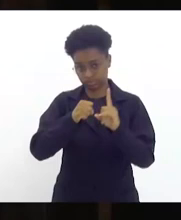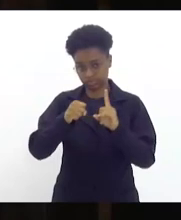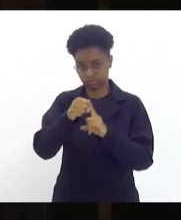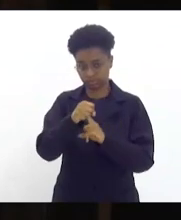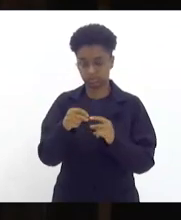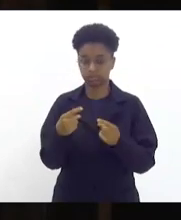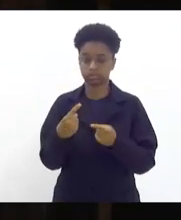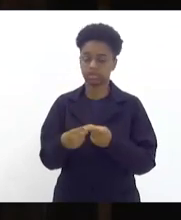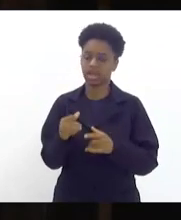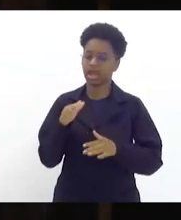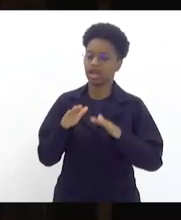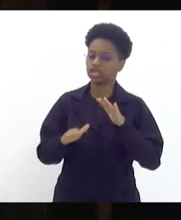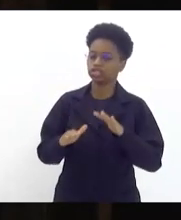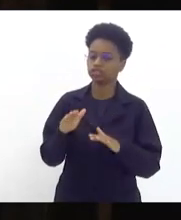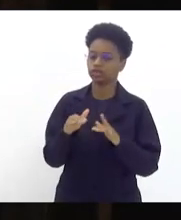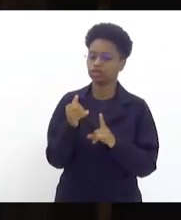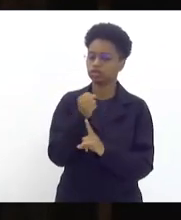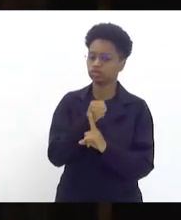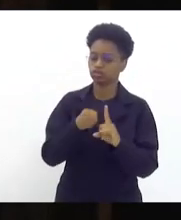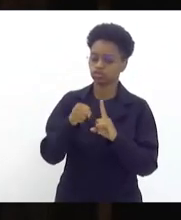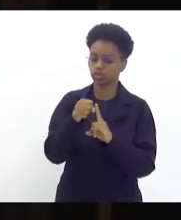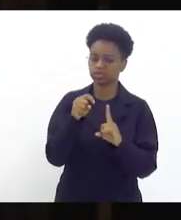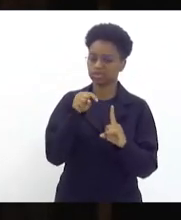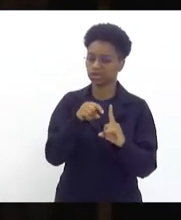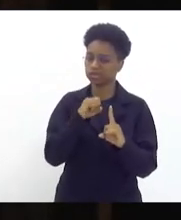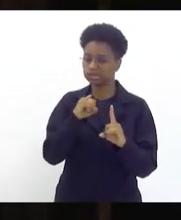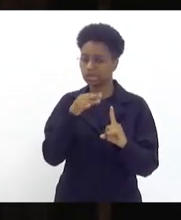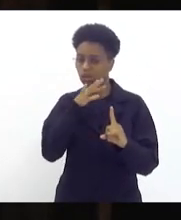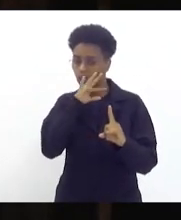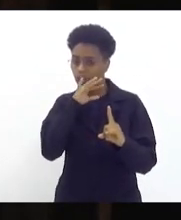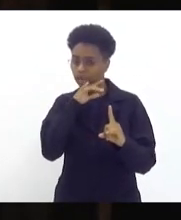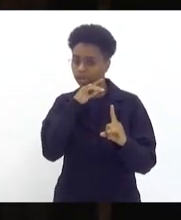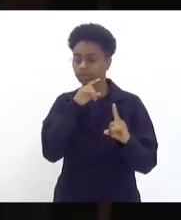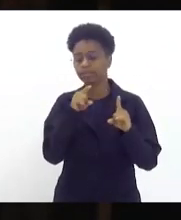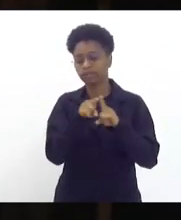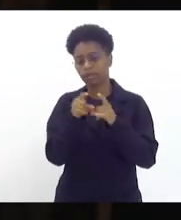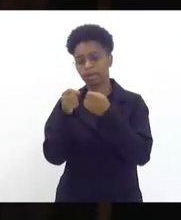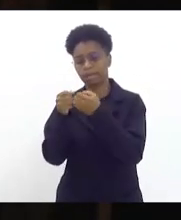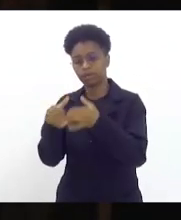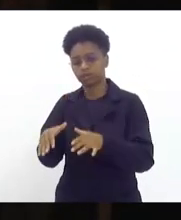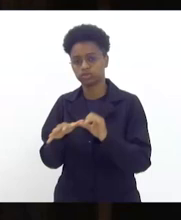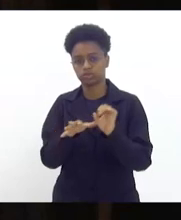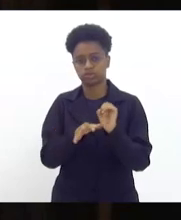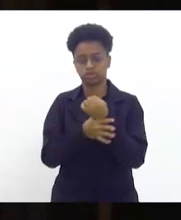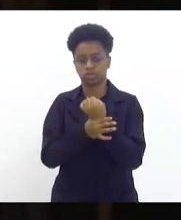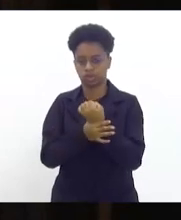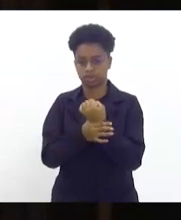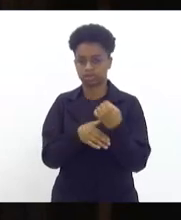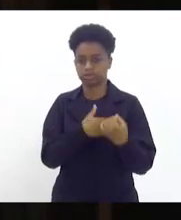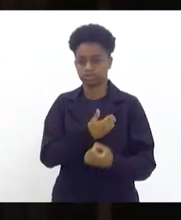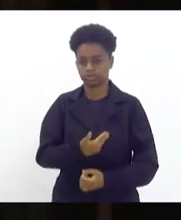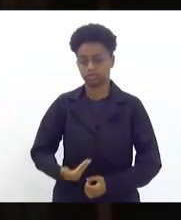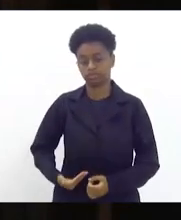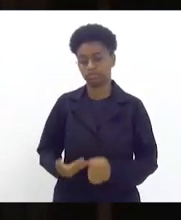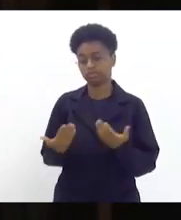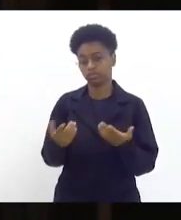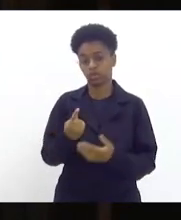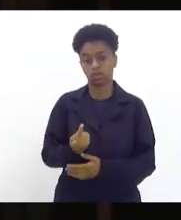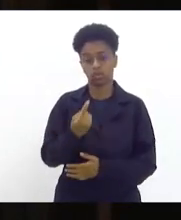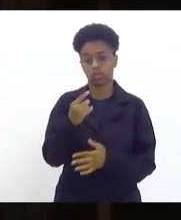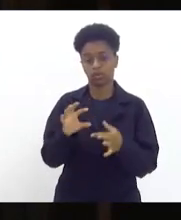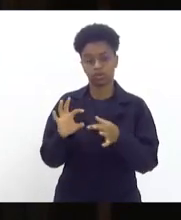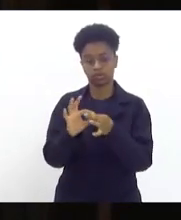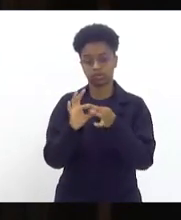em algumas vezes esse social estando ruim acaba desaguando na segurança pública então acabam sendo um elo só mas é